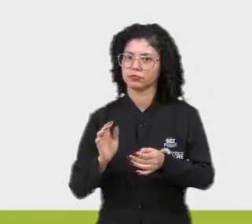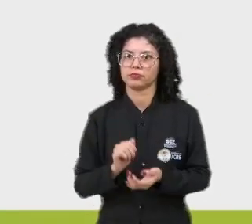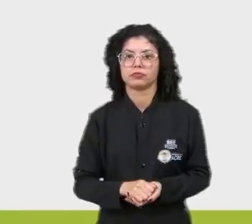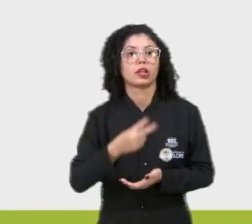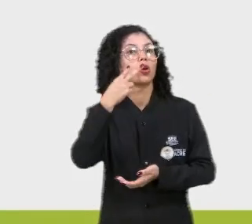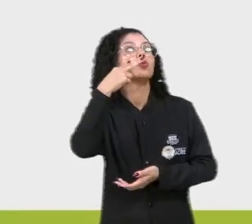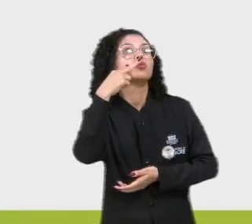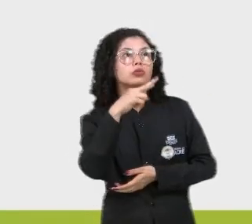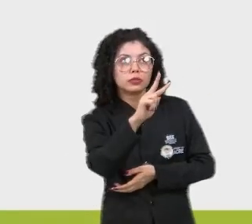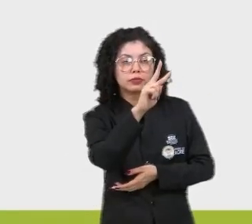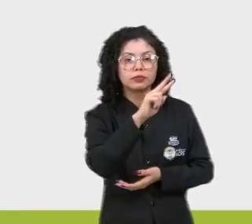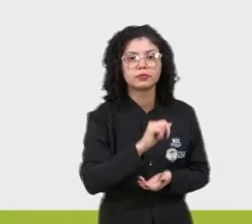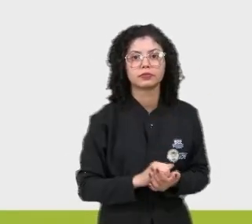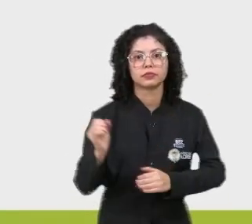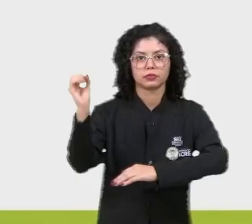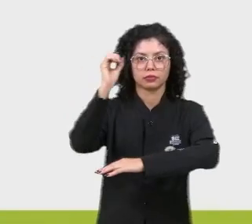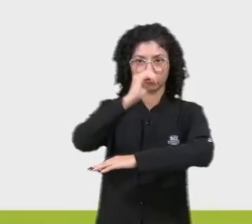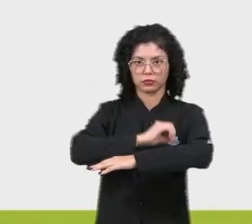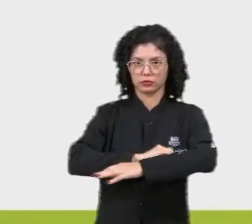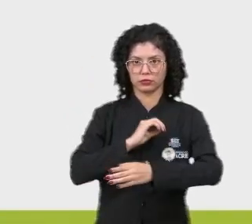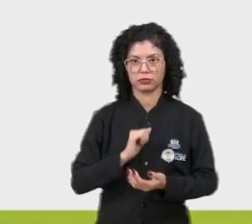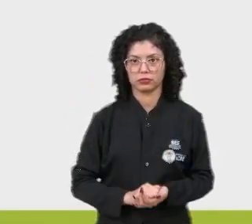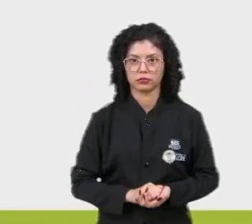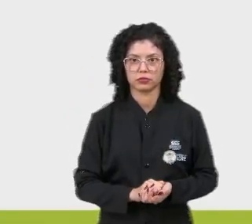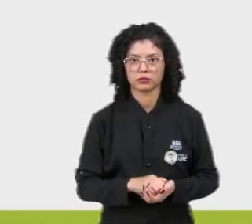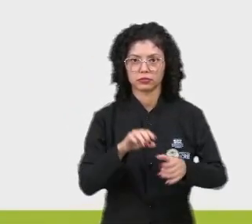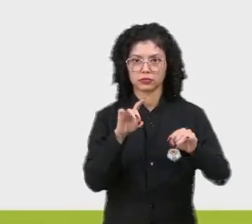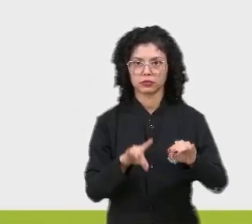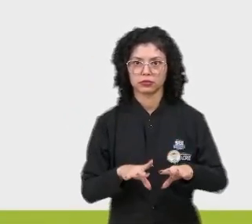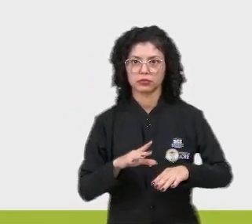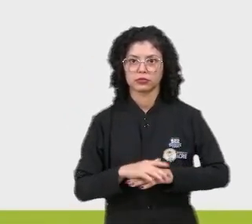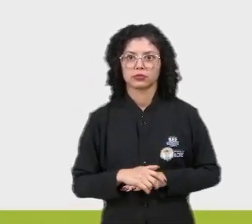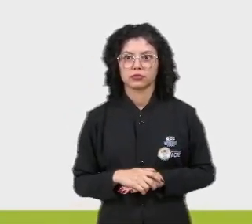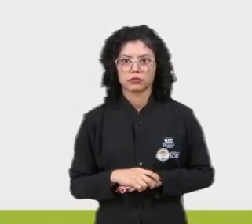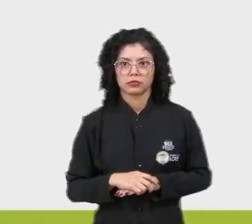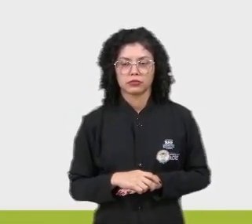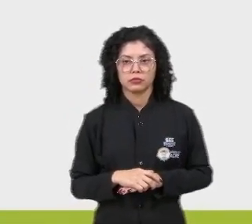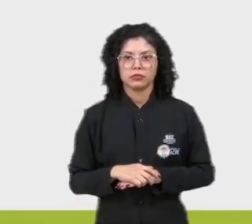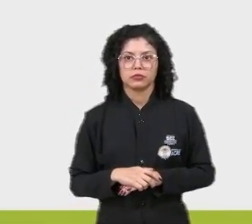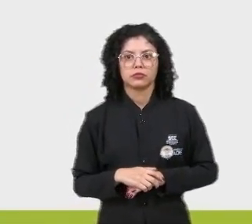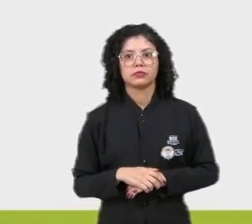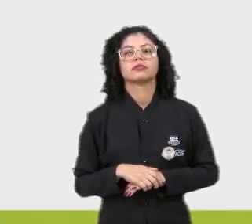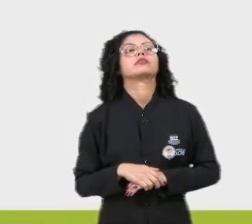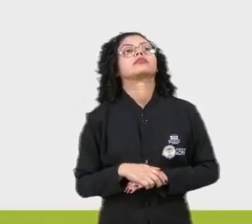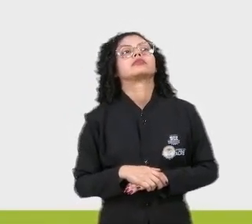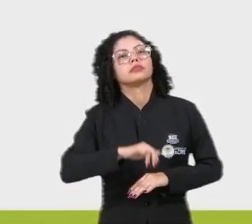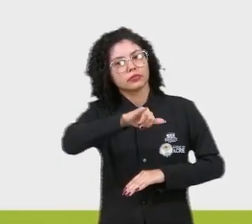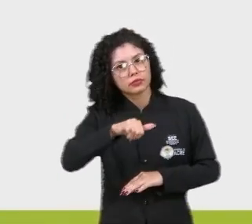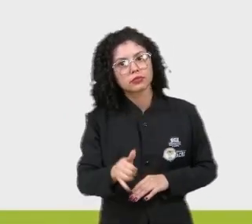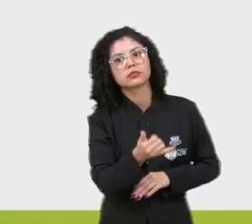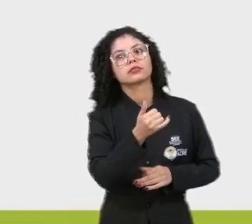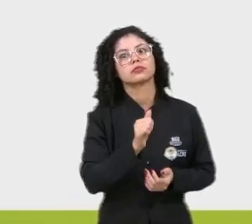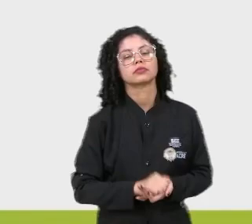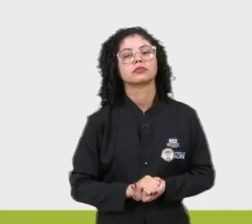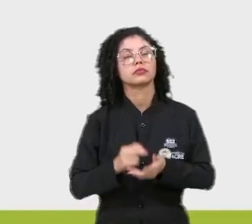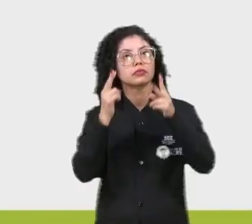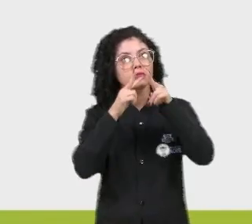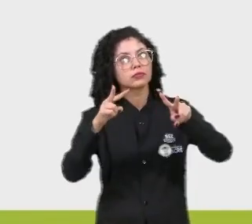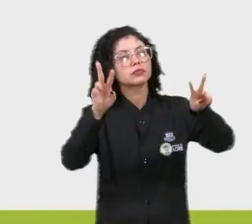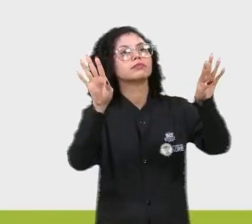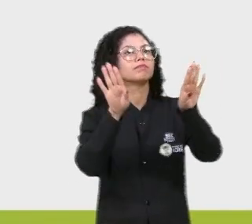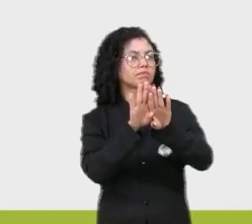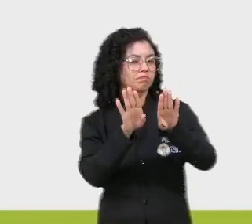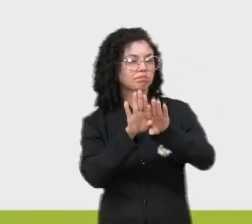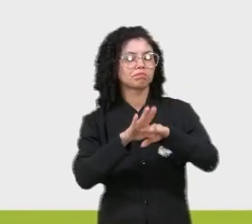estou vendo o pô do sol e aí no último quadrinho novamente ele diz aproveite para ver